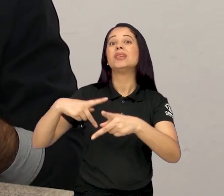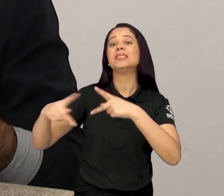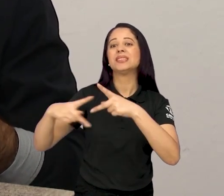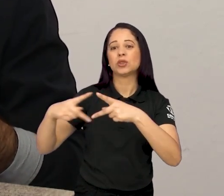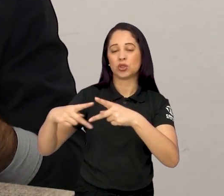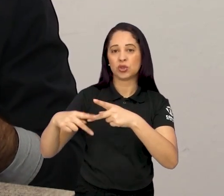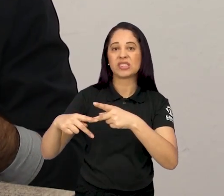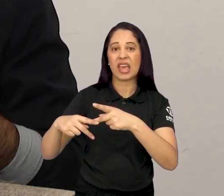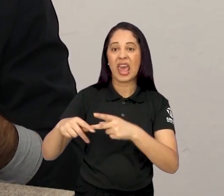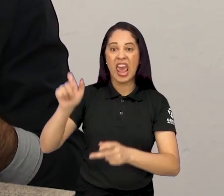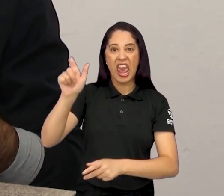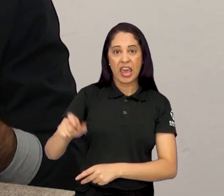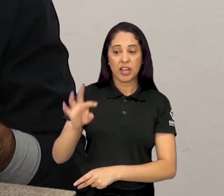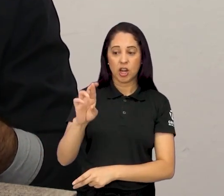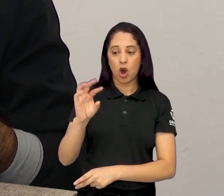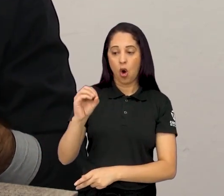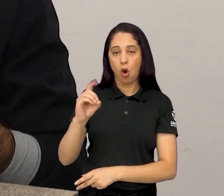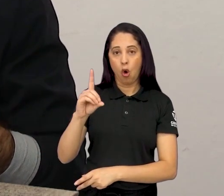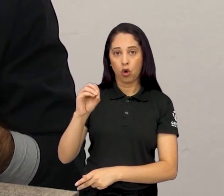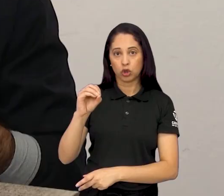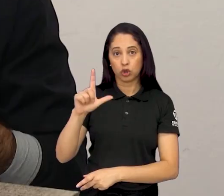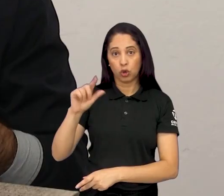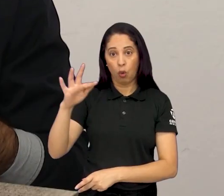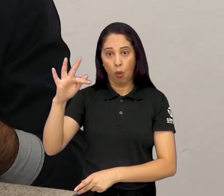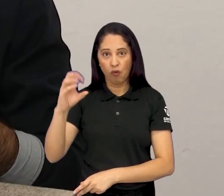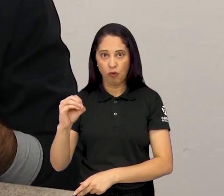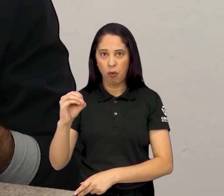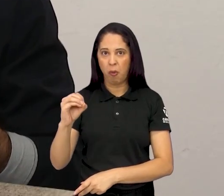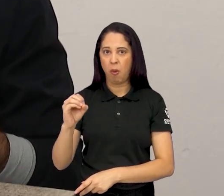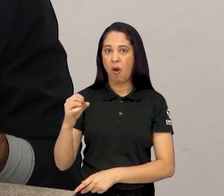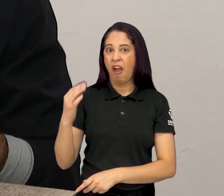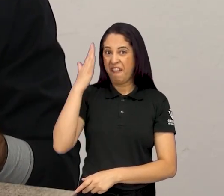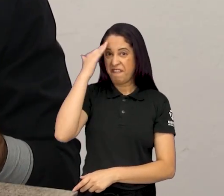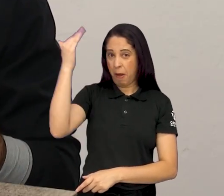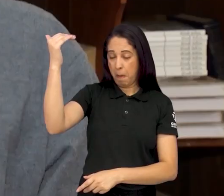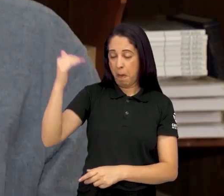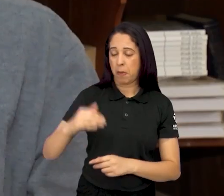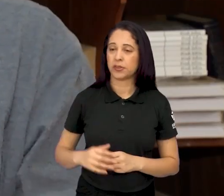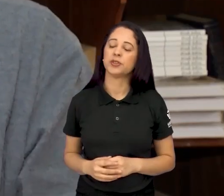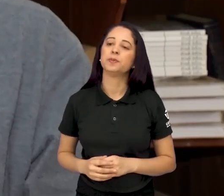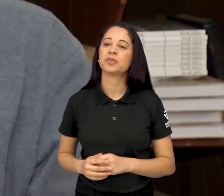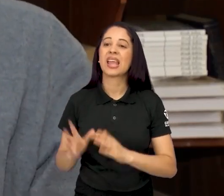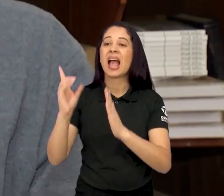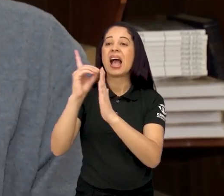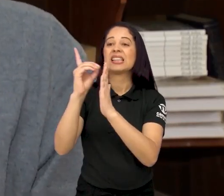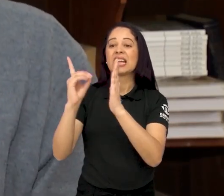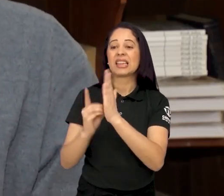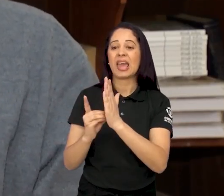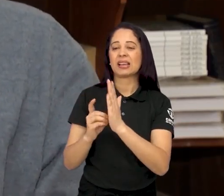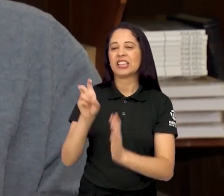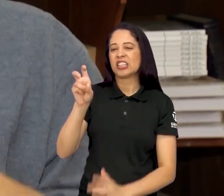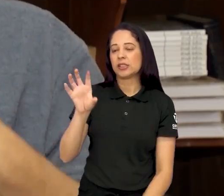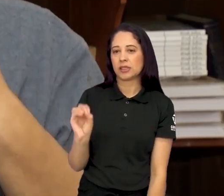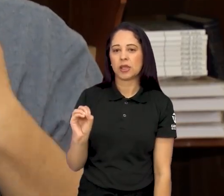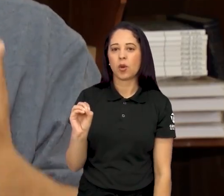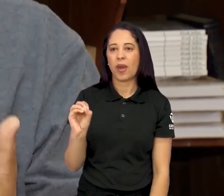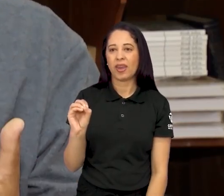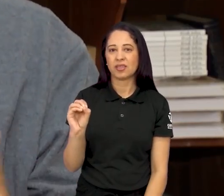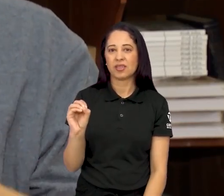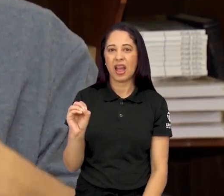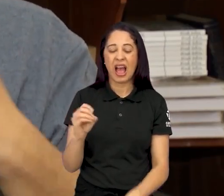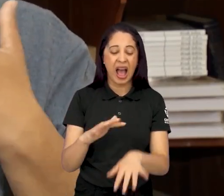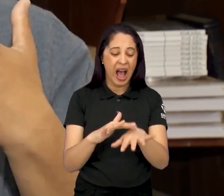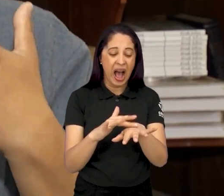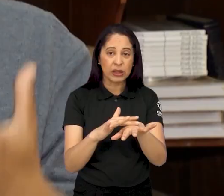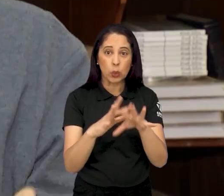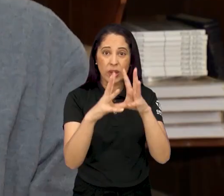da maior escola de propaganda e marketing de São Paulo, que é a ISPM. E até a década de 50 não tinha um